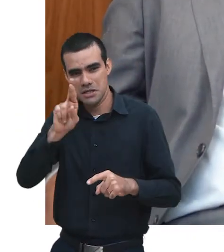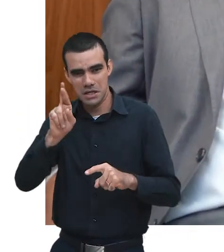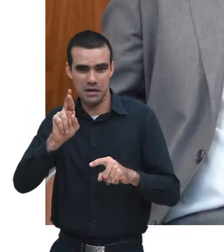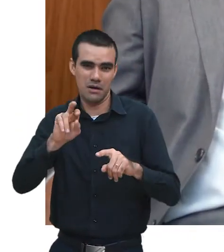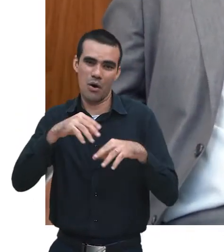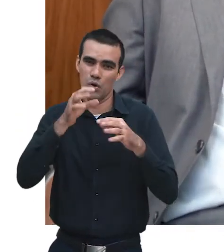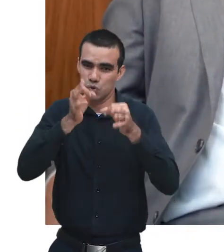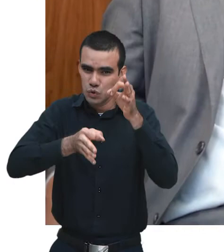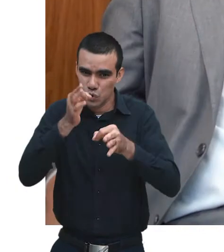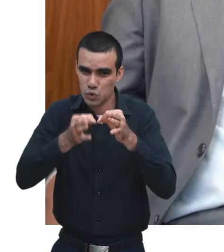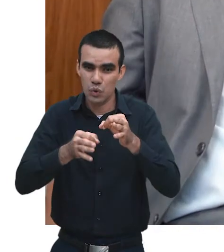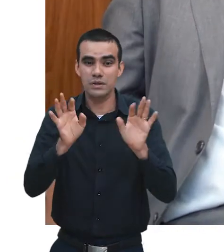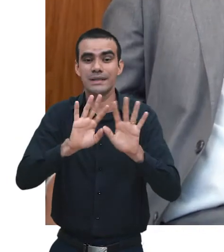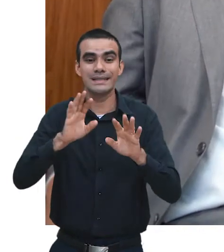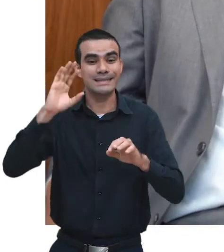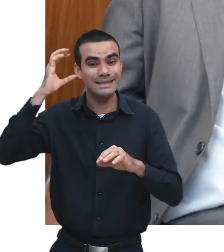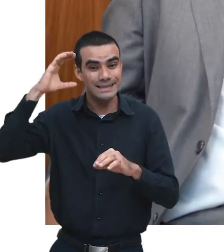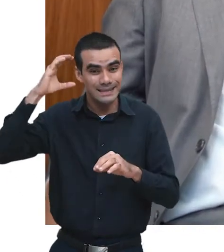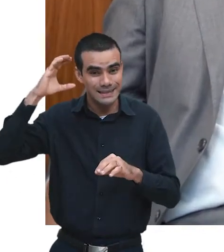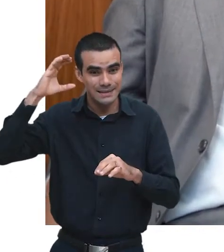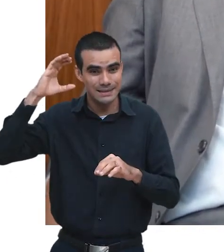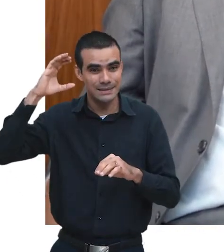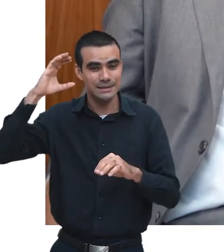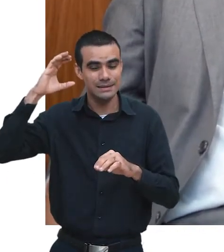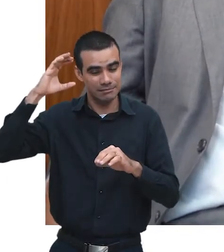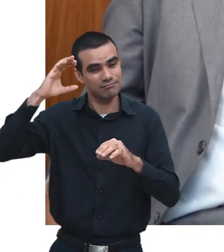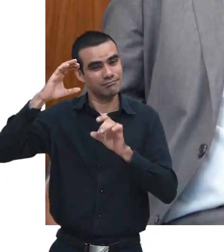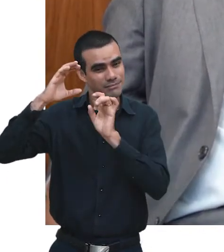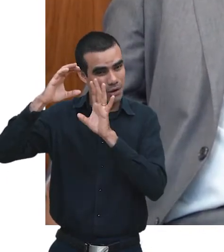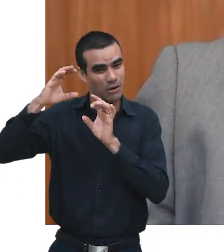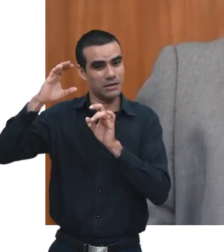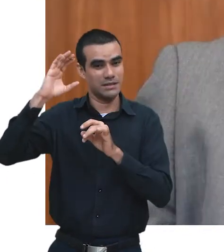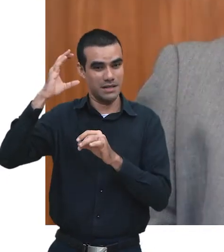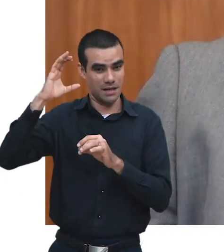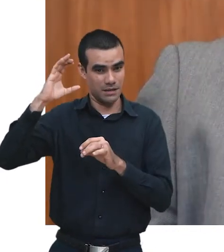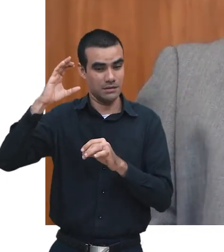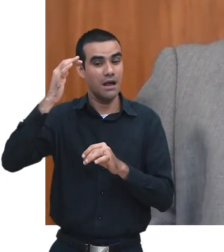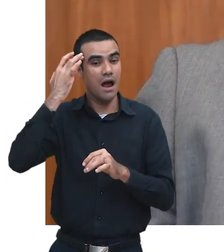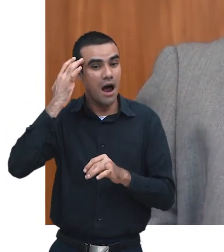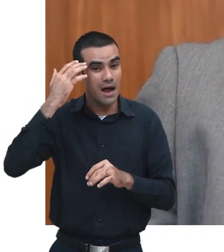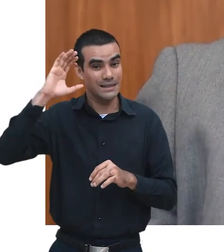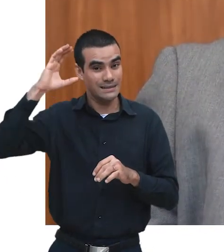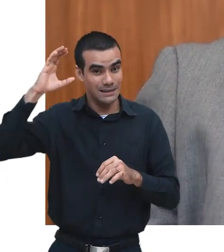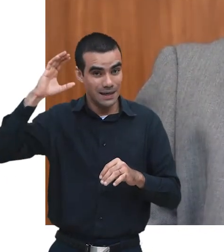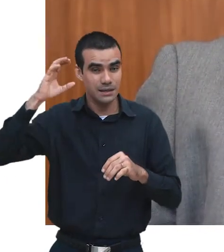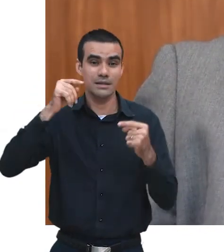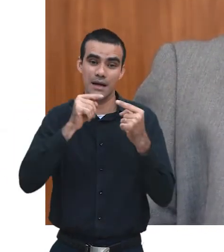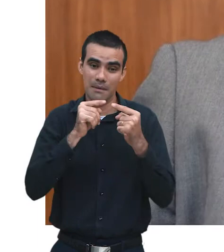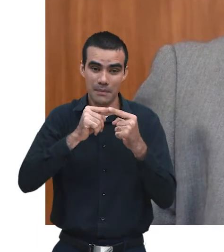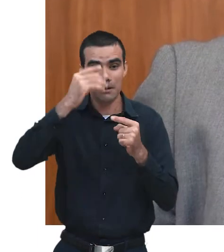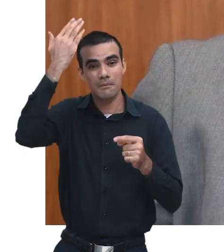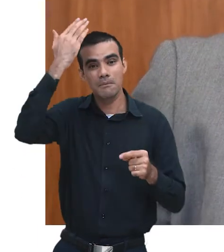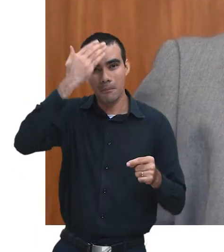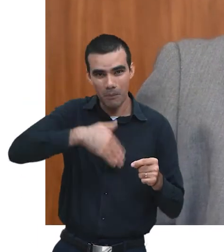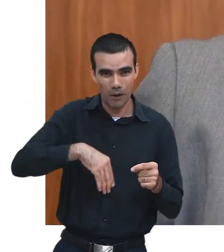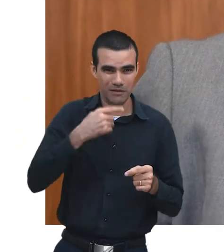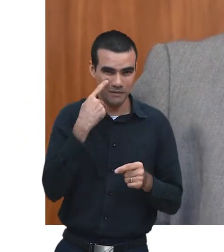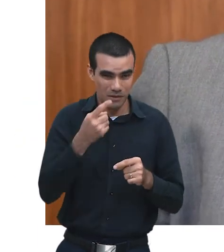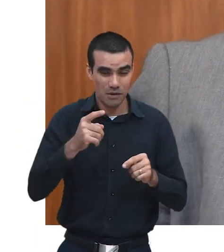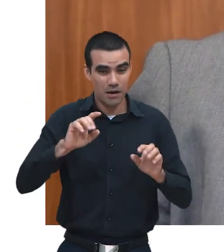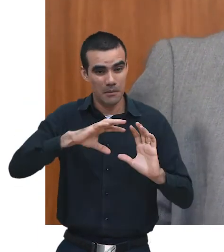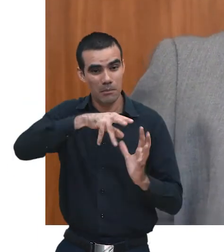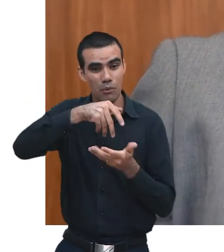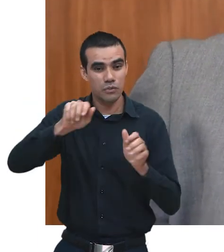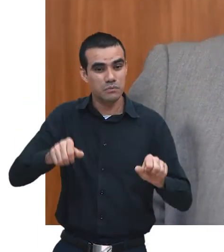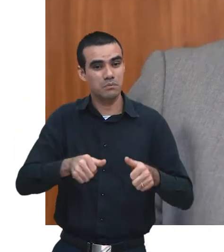religião, exato. Nem julgando. Nós estamos falando em ciência. Exatamente. E eu acho que a função da ciência é comprovar, porque isso torna